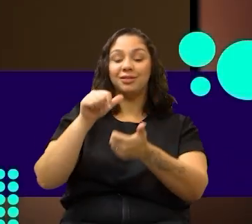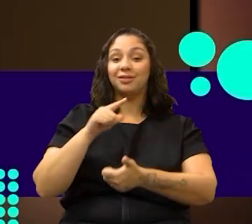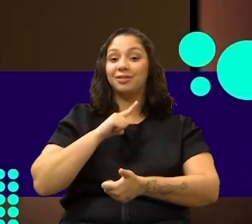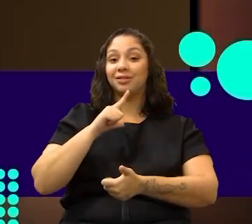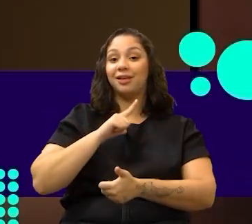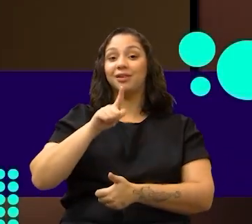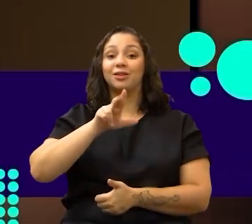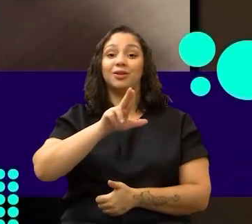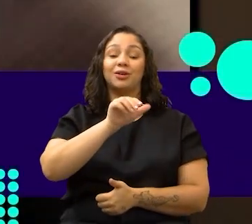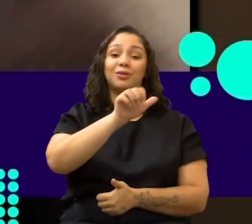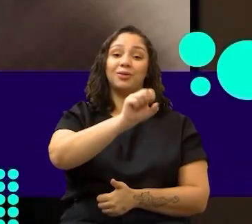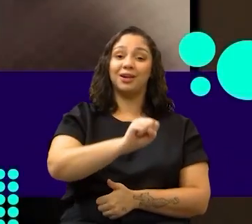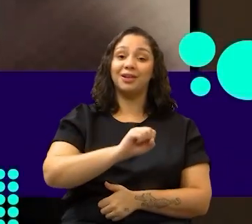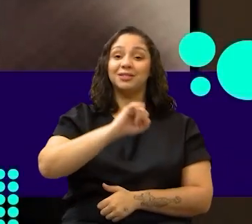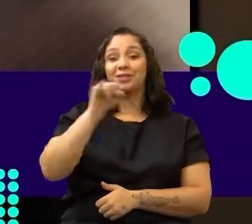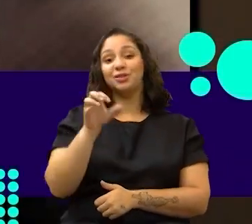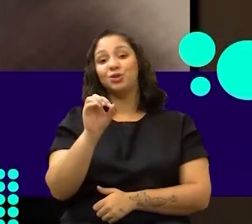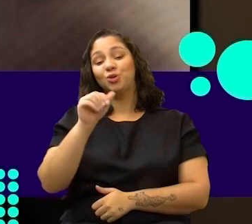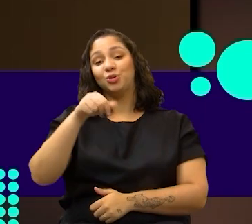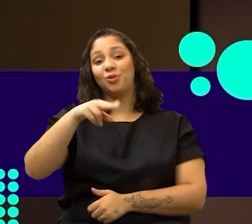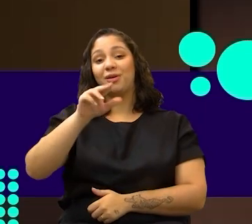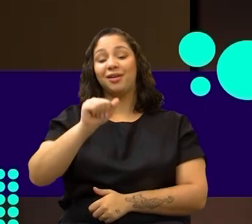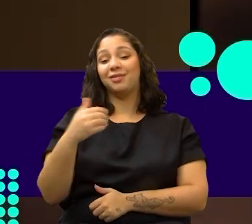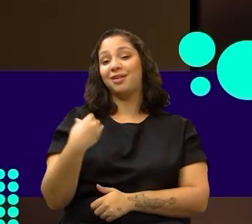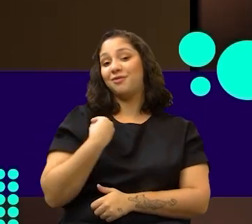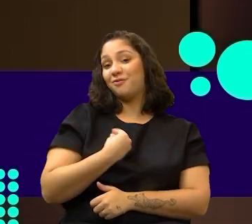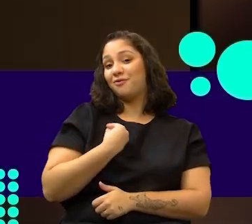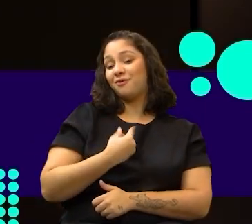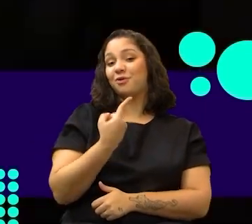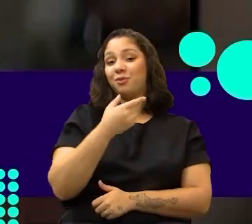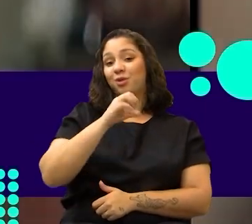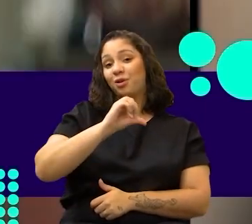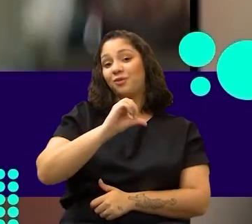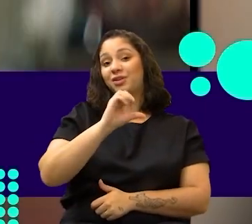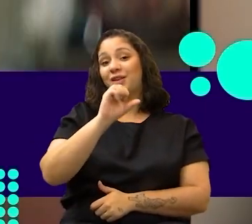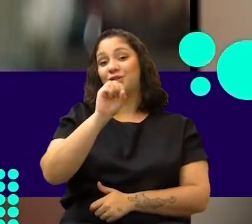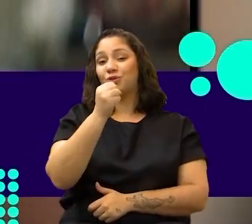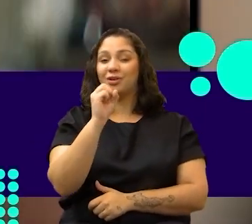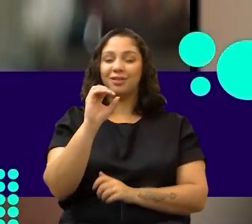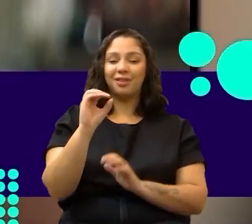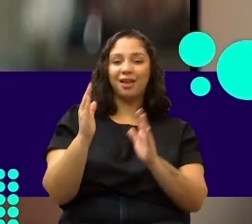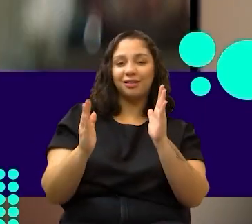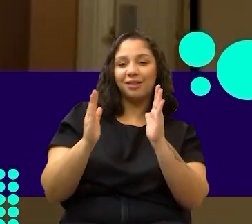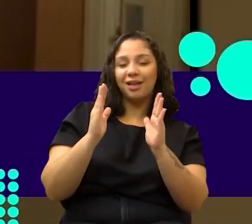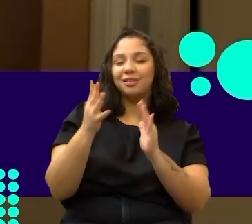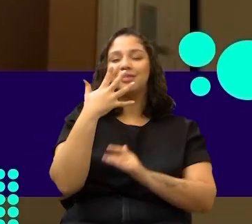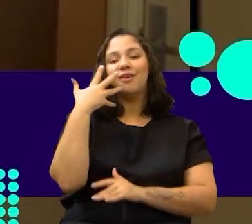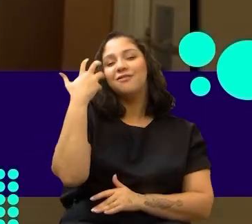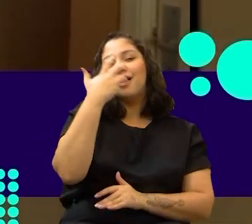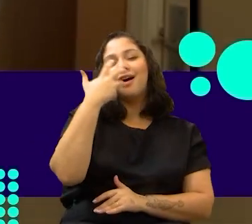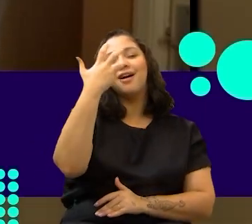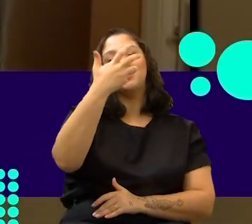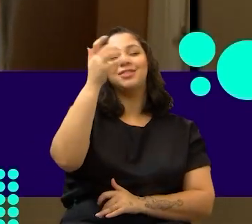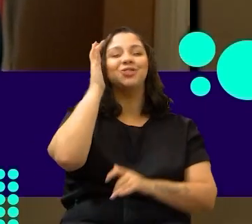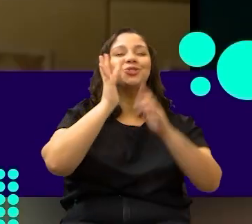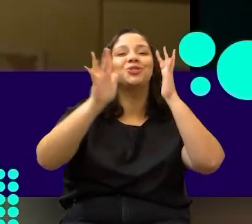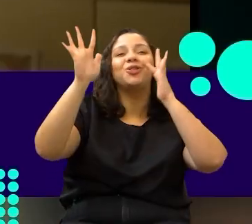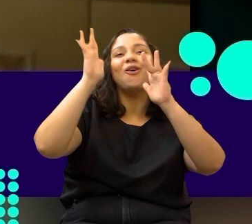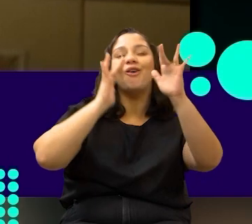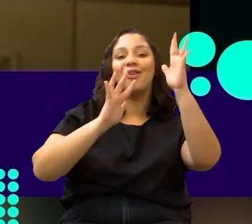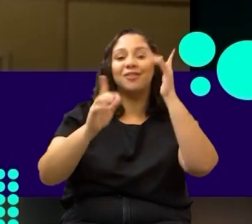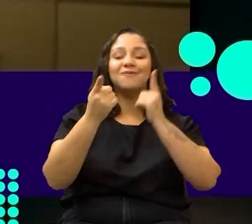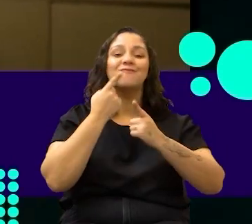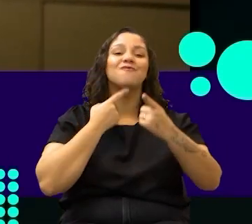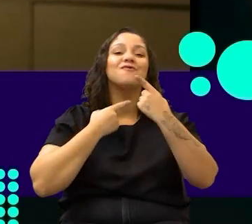Joana vivem entre os anos 70 e 80, perdidamente apaixonados e um mundo cheio de sonhos e ideais.